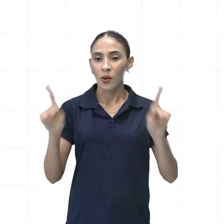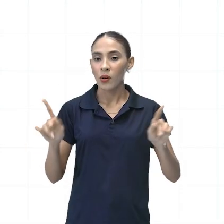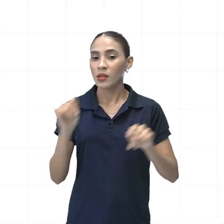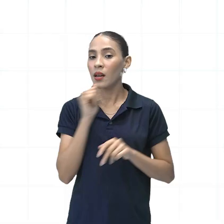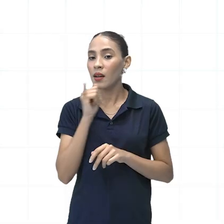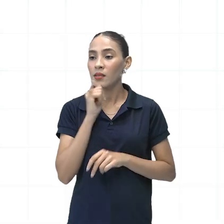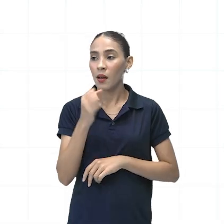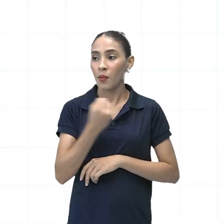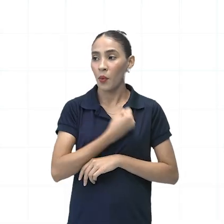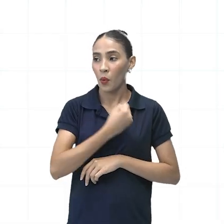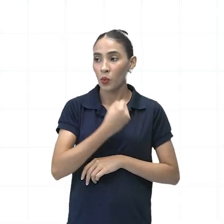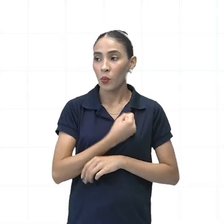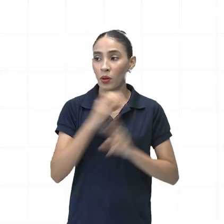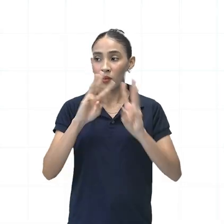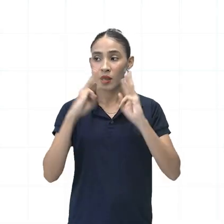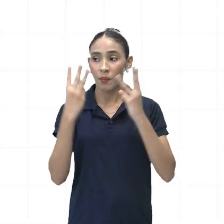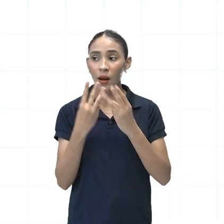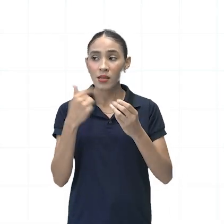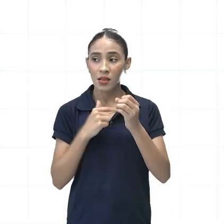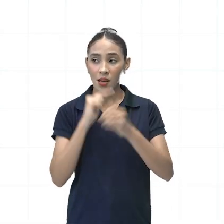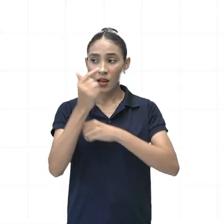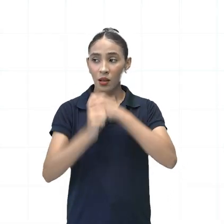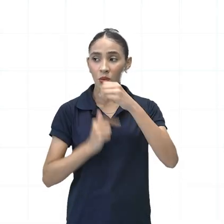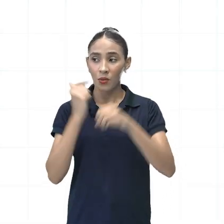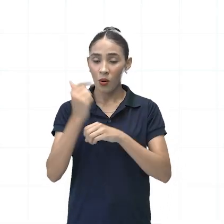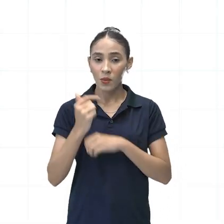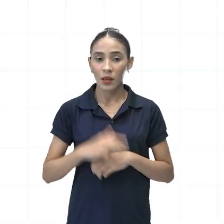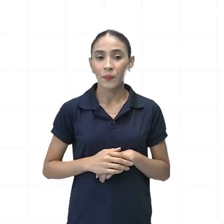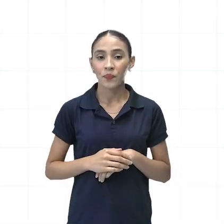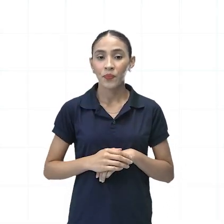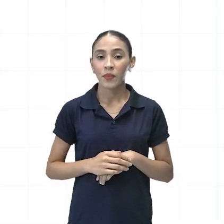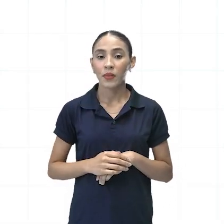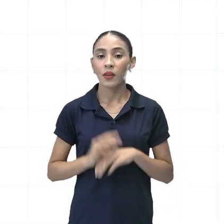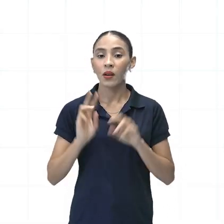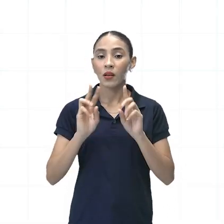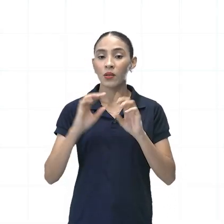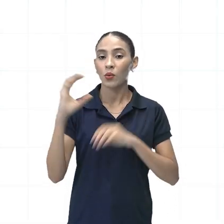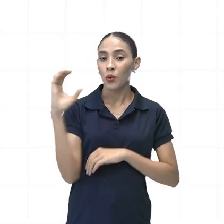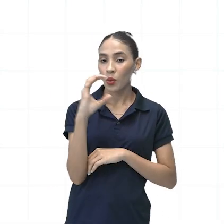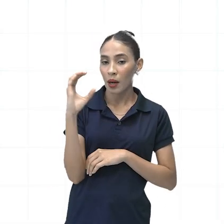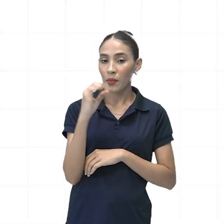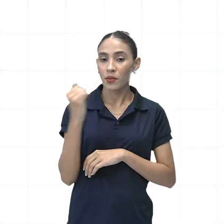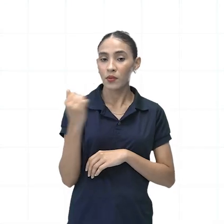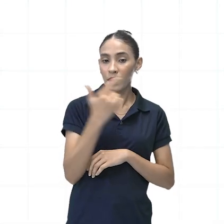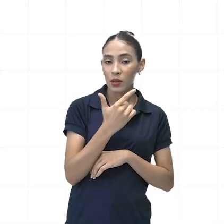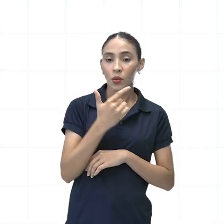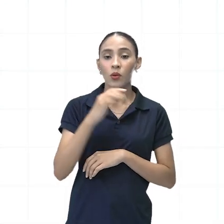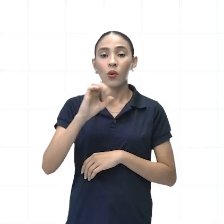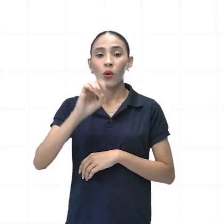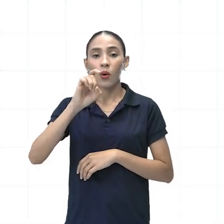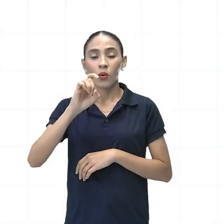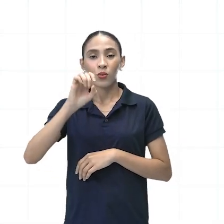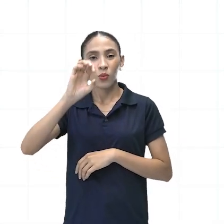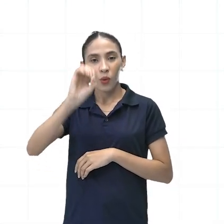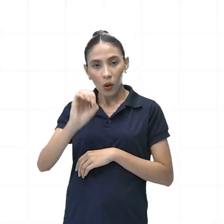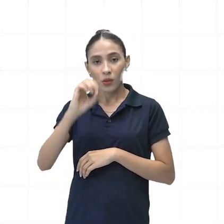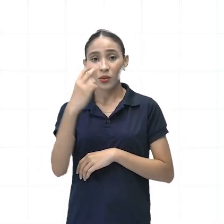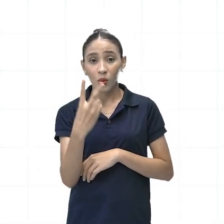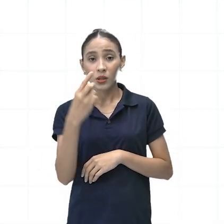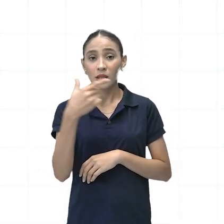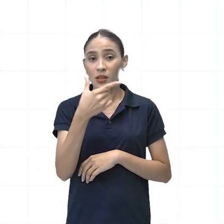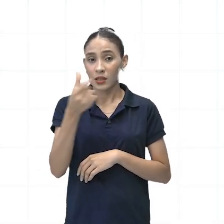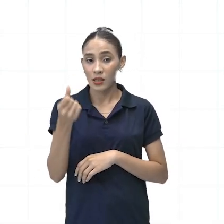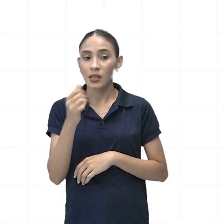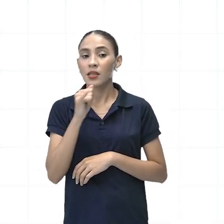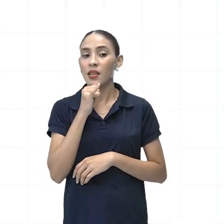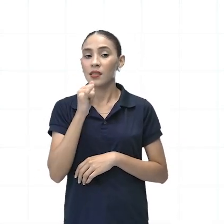o número da massa atômica do carbono é 12 e do oxigênio é 16. Então, a gente coloca